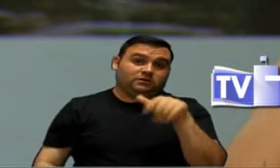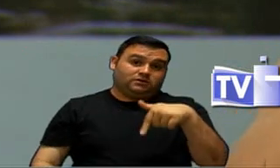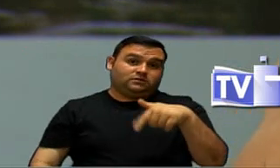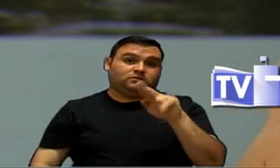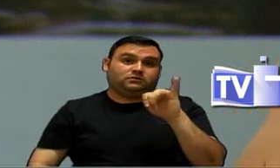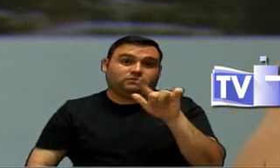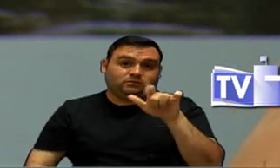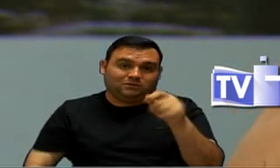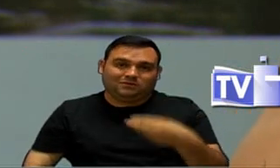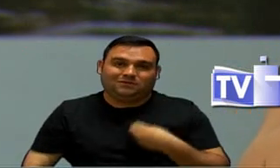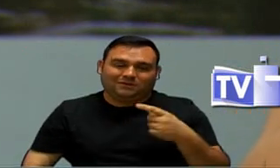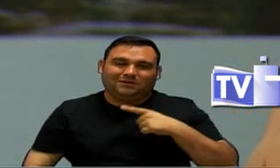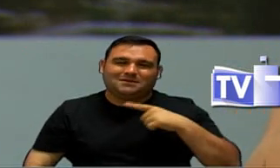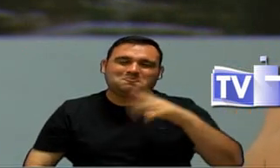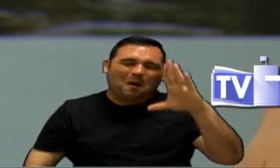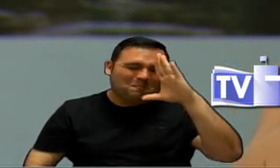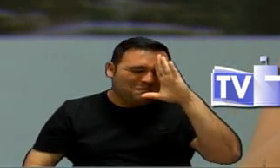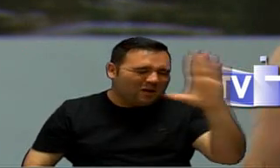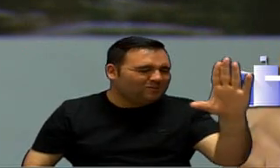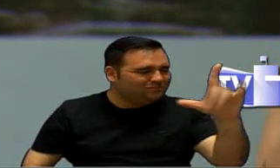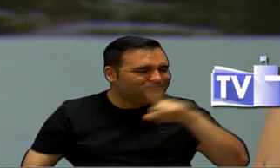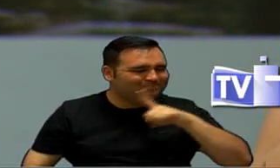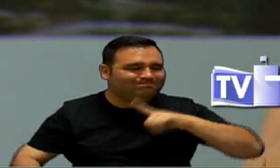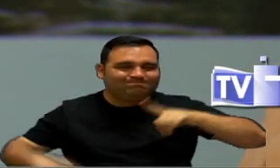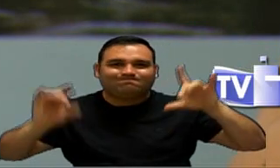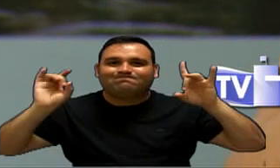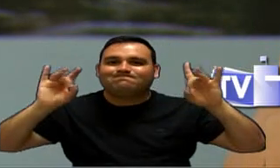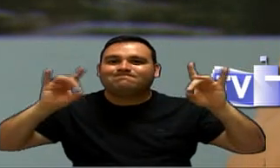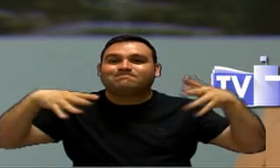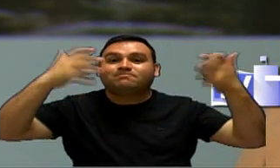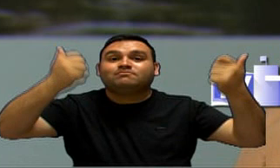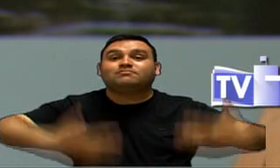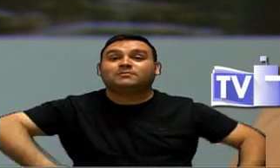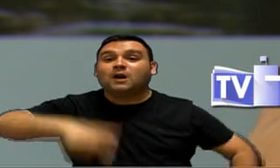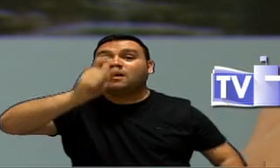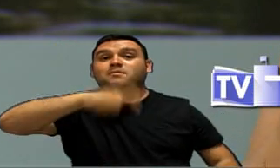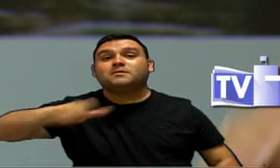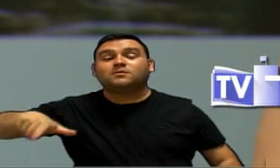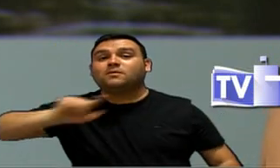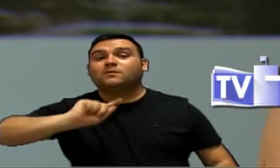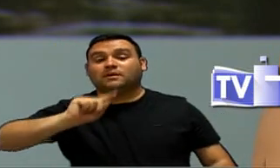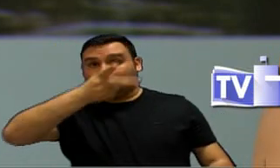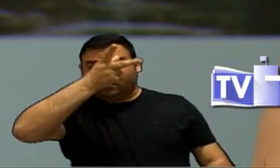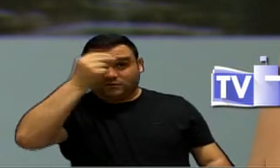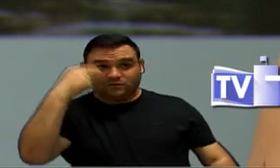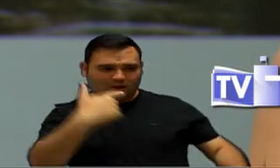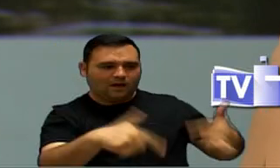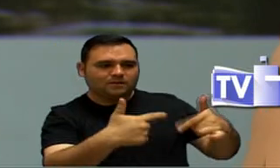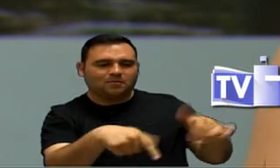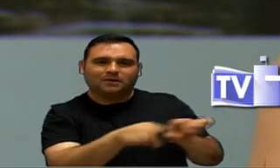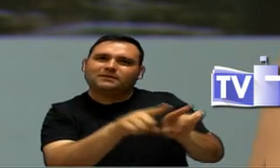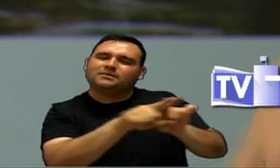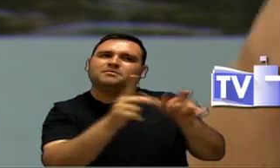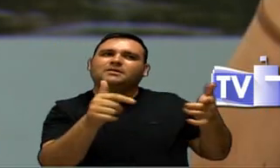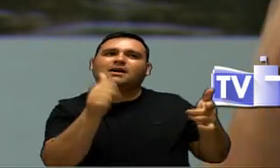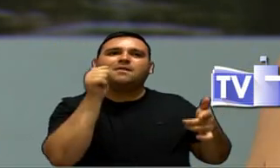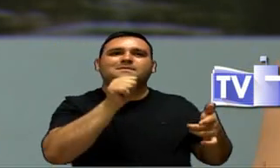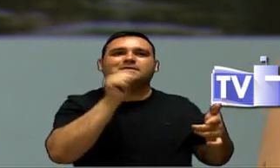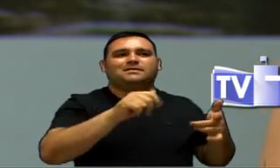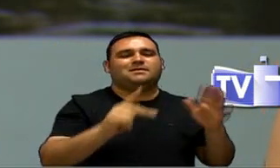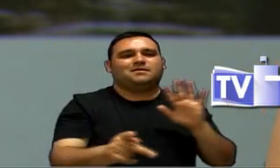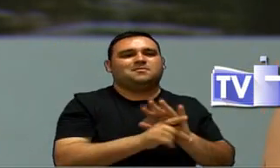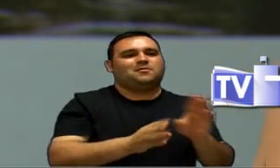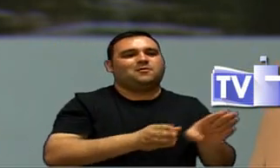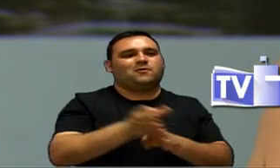aqui, e, em especial, né, eu queria falar das pessoas que do poder público também. A importância das meninas daqui,